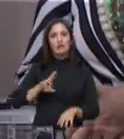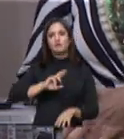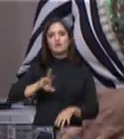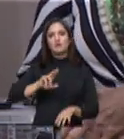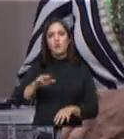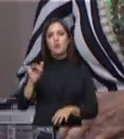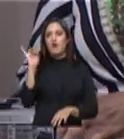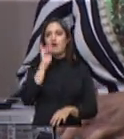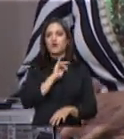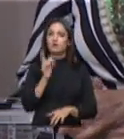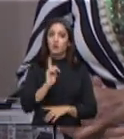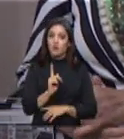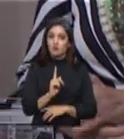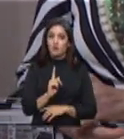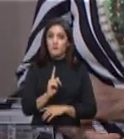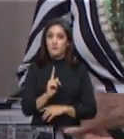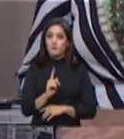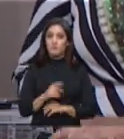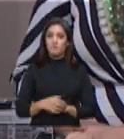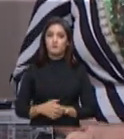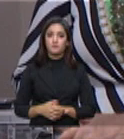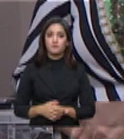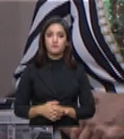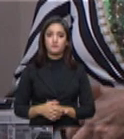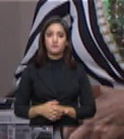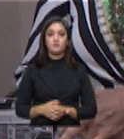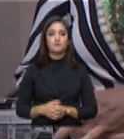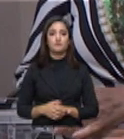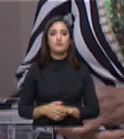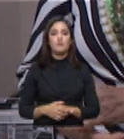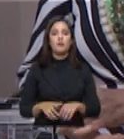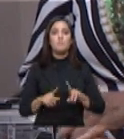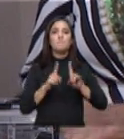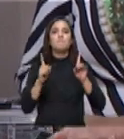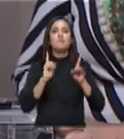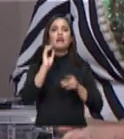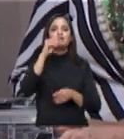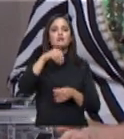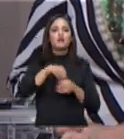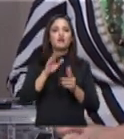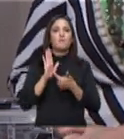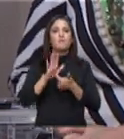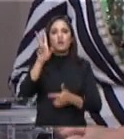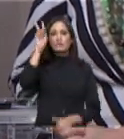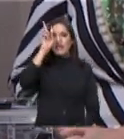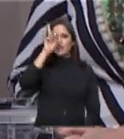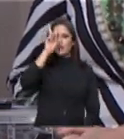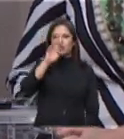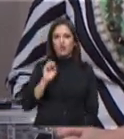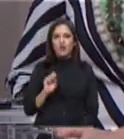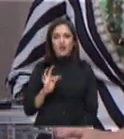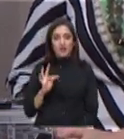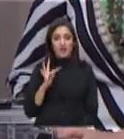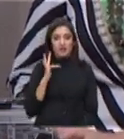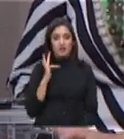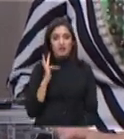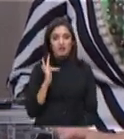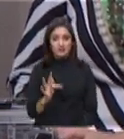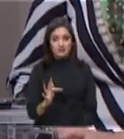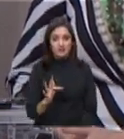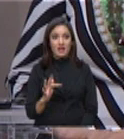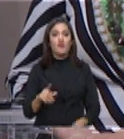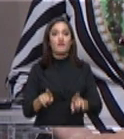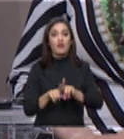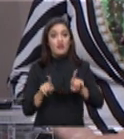adornos, ornamentos ou enfeites. Ao revés, são a história viva do Supremo Tribunal Federal e